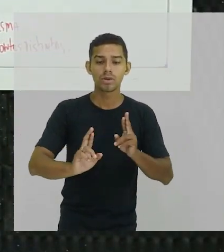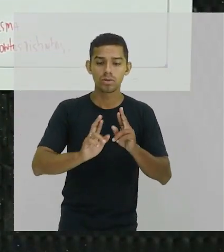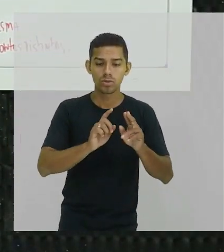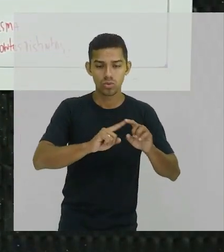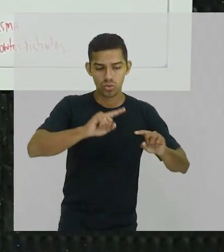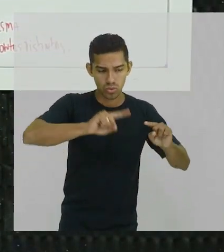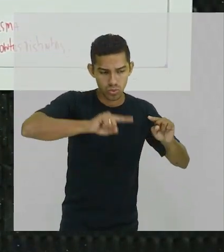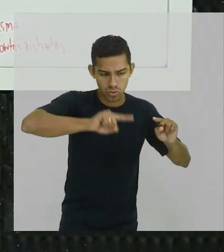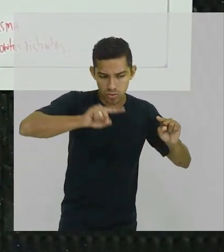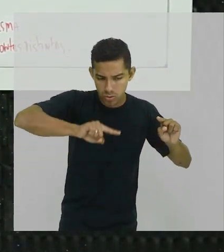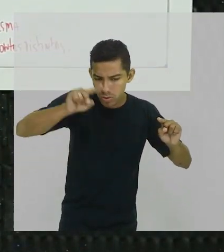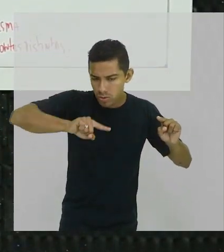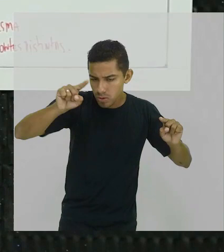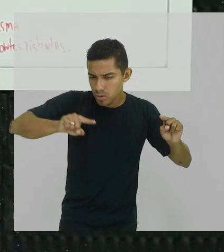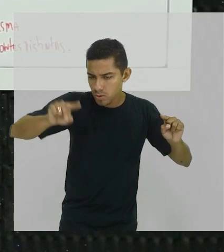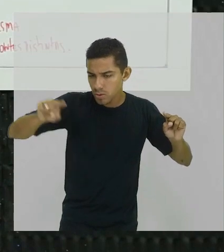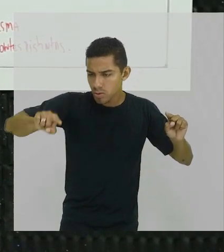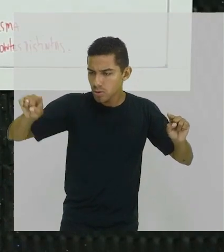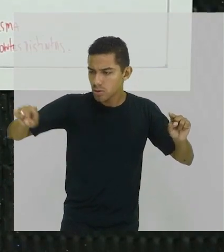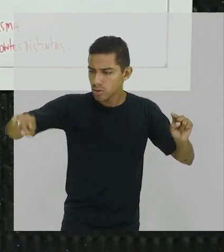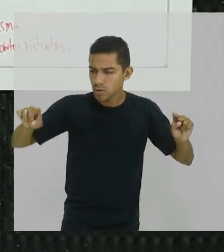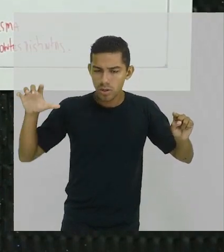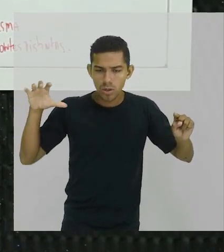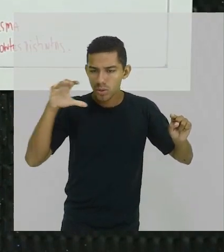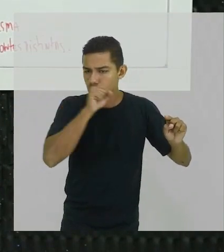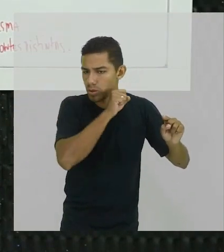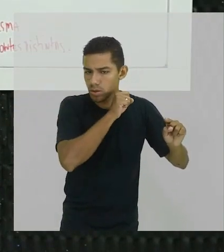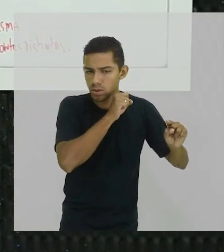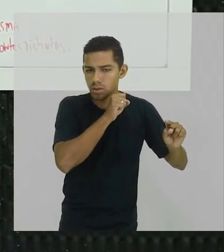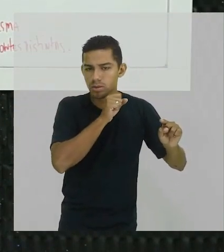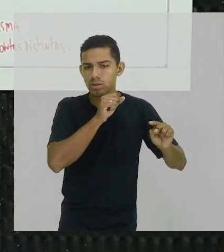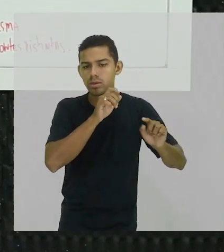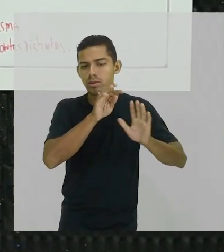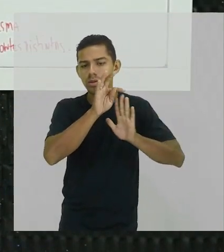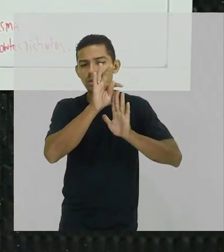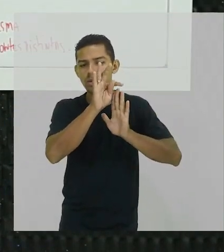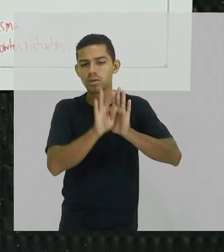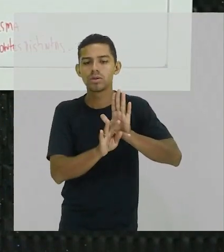comprimento de onda e frequência, mas lá no texto,